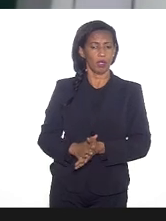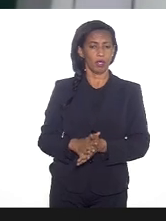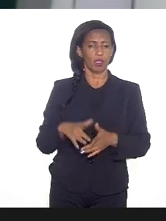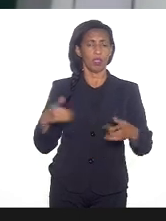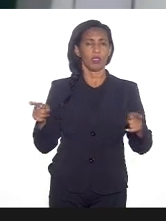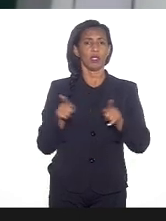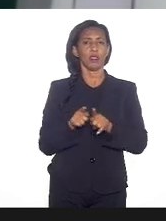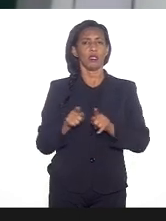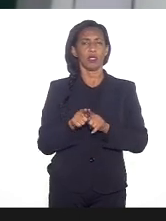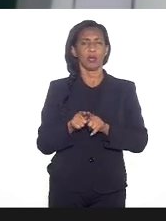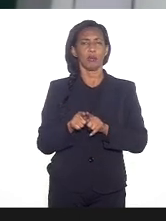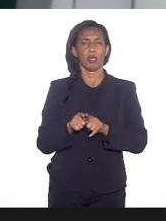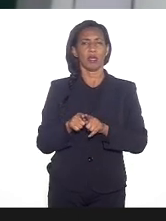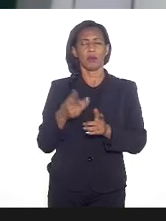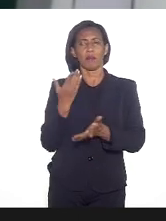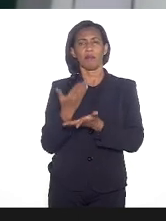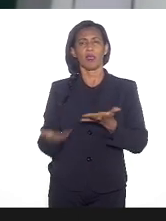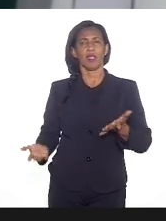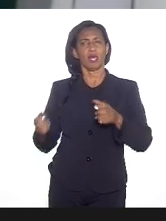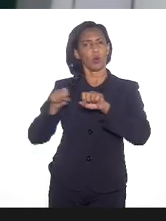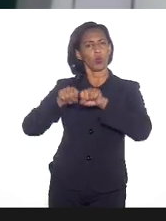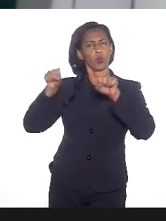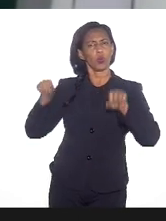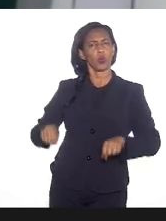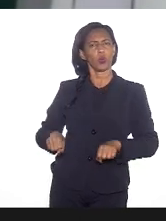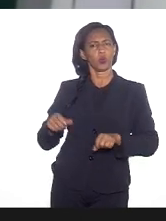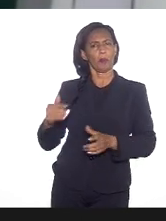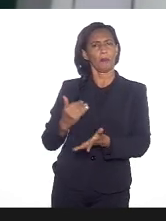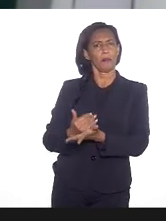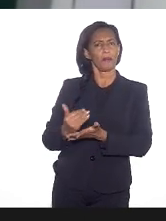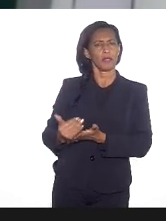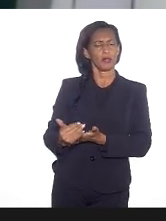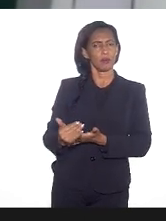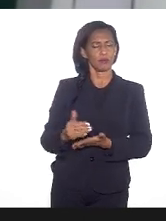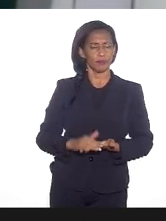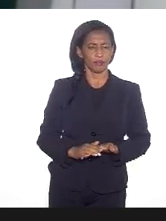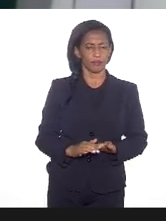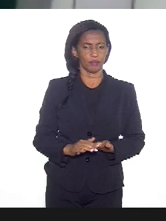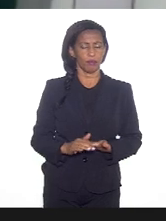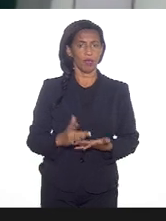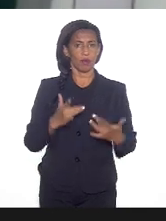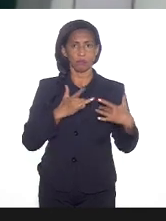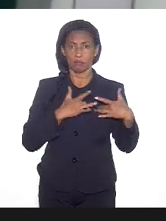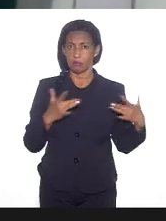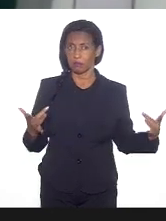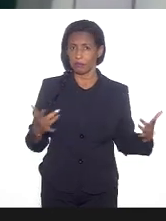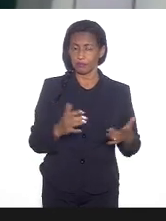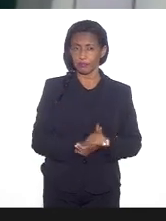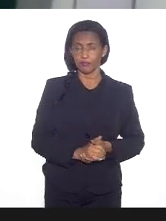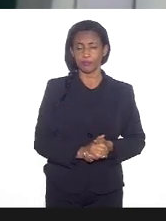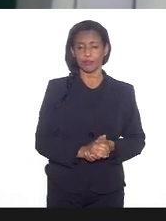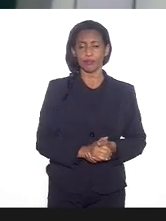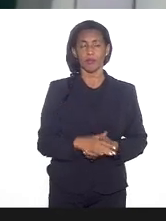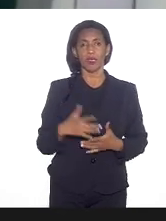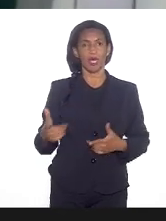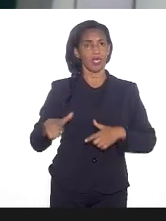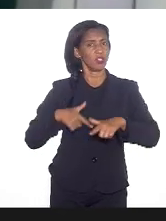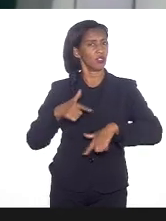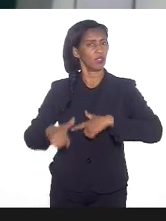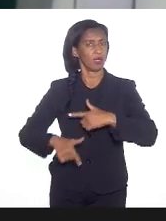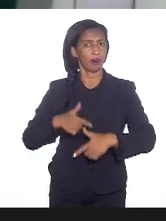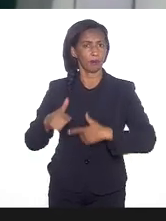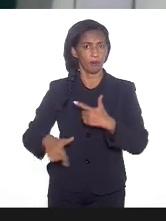com o princípio estruturante da previdência social, que é o princípio, o deputado Eliomar Coelho, da solidariedade, ou seja, daqueles que